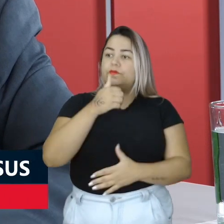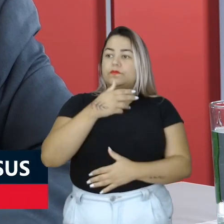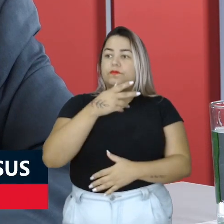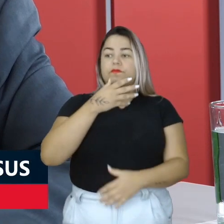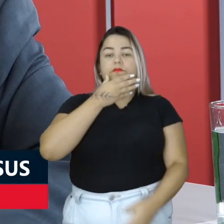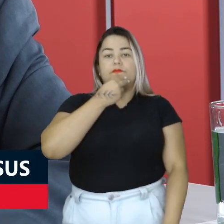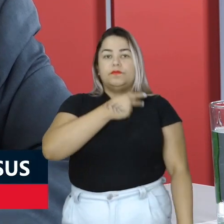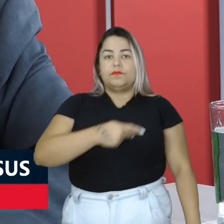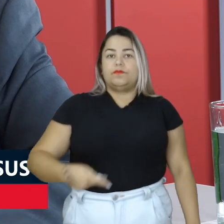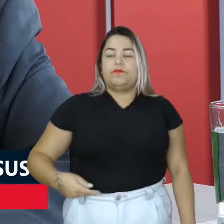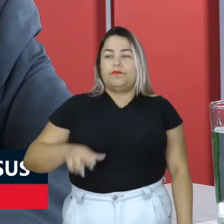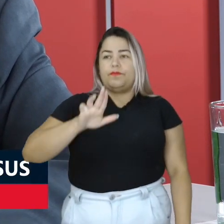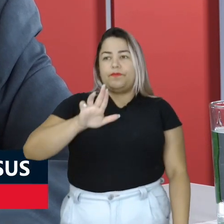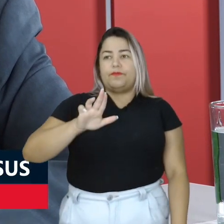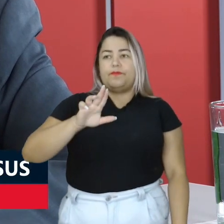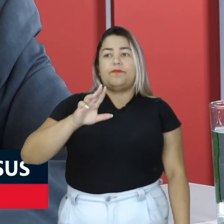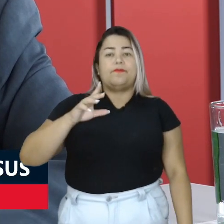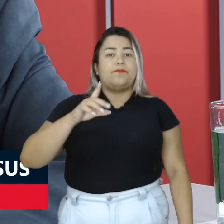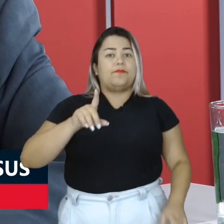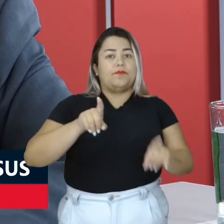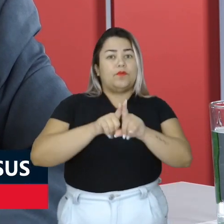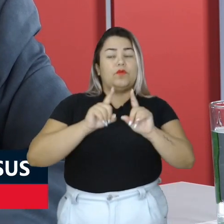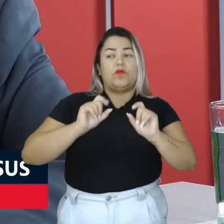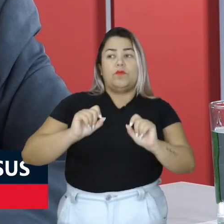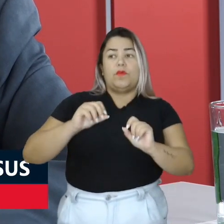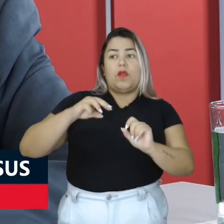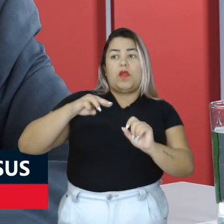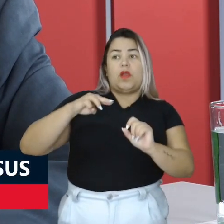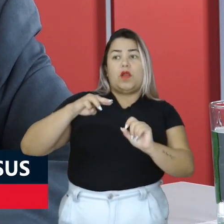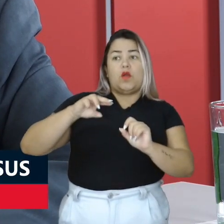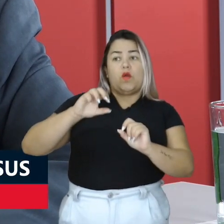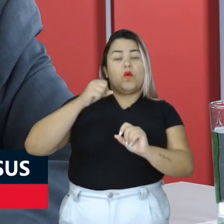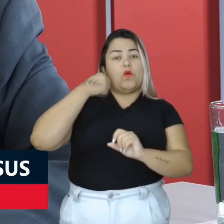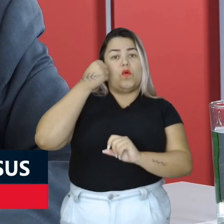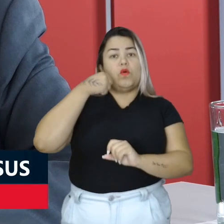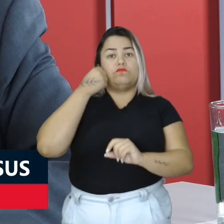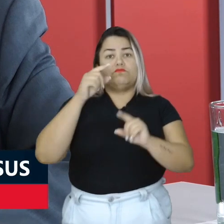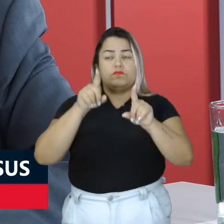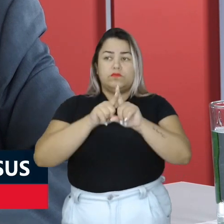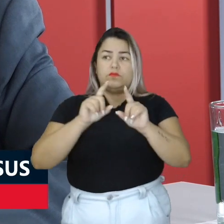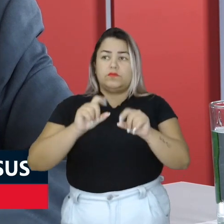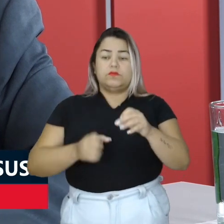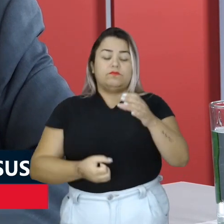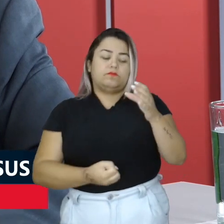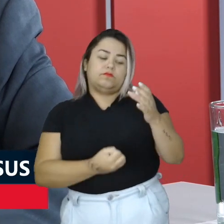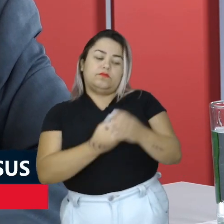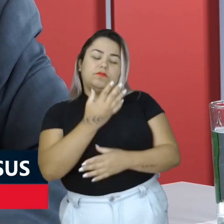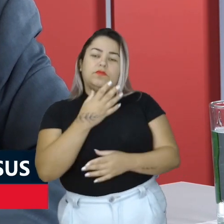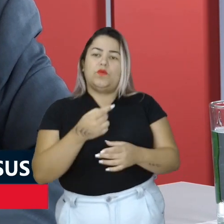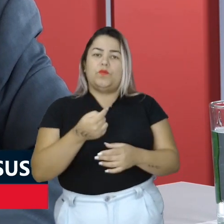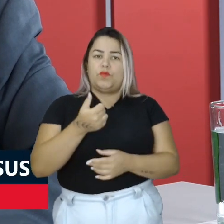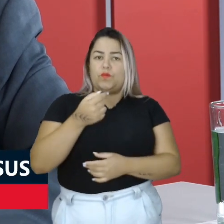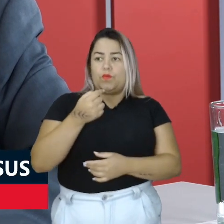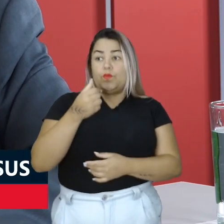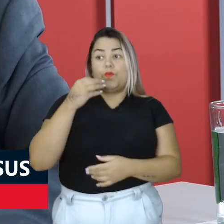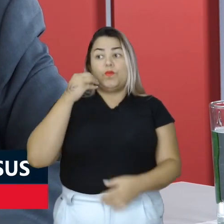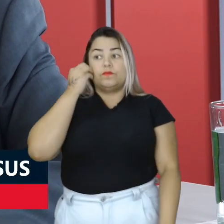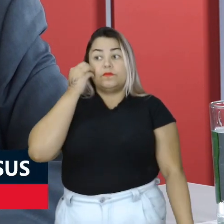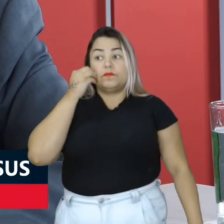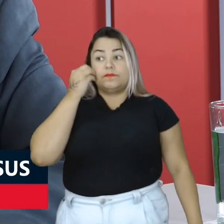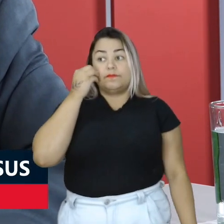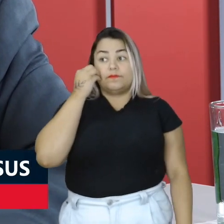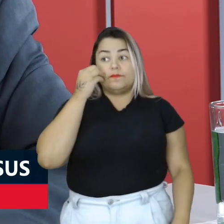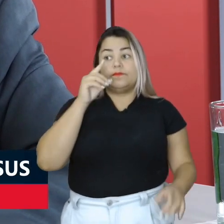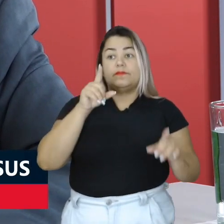o senador de Pernambuco, Humberto Costa, era o ministro, e nós criamos o SAMU a partir de poucas experiências municipais. Eu